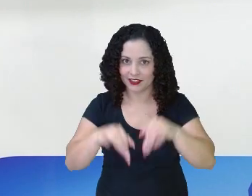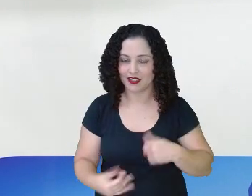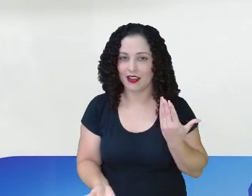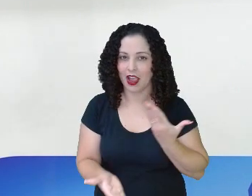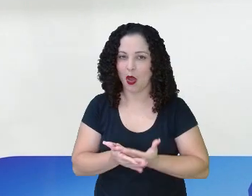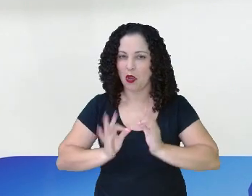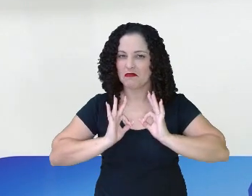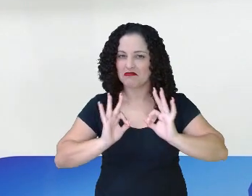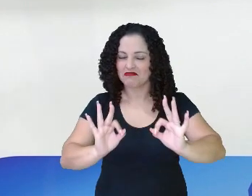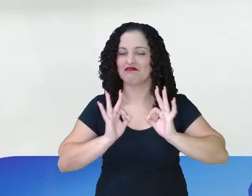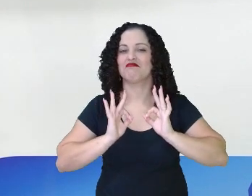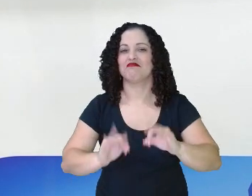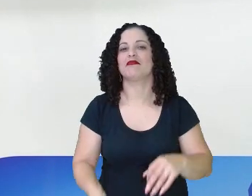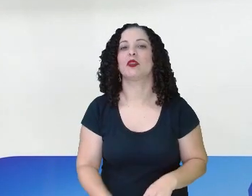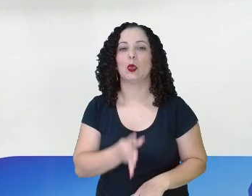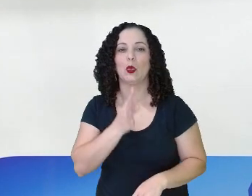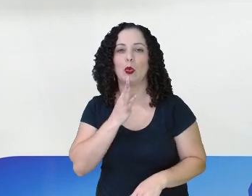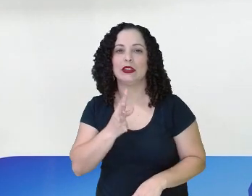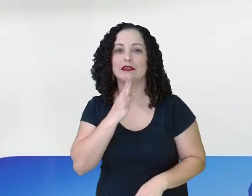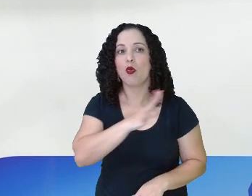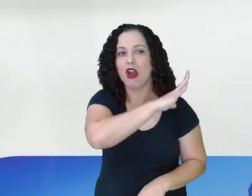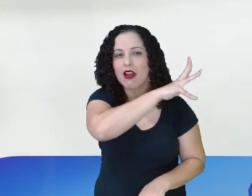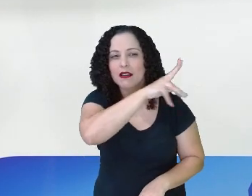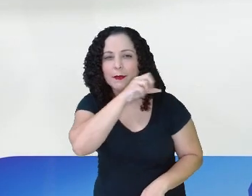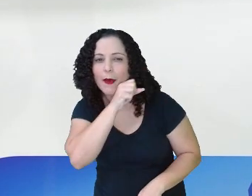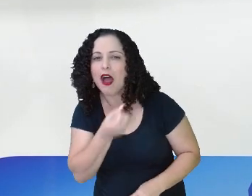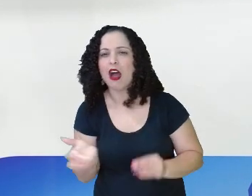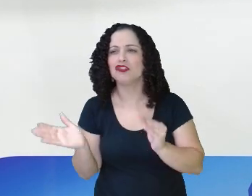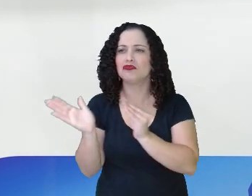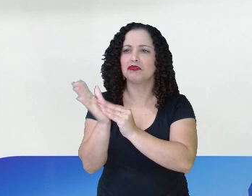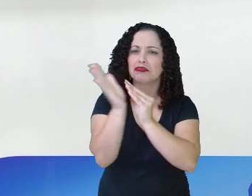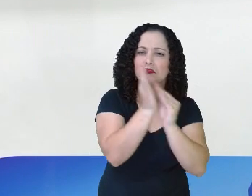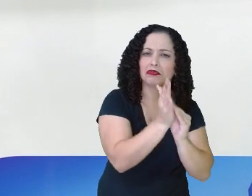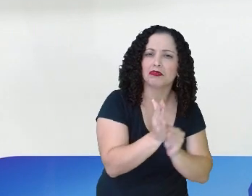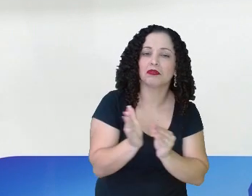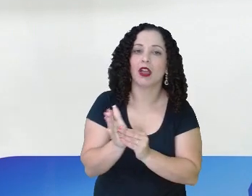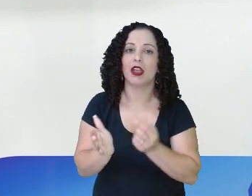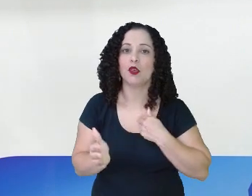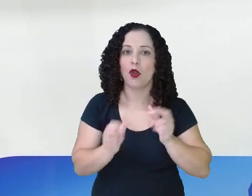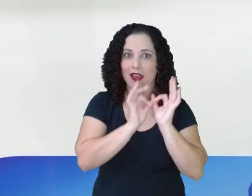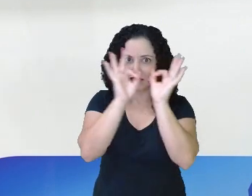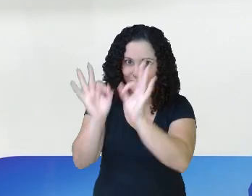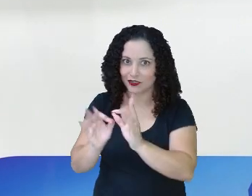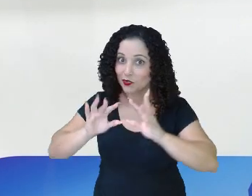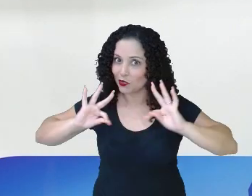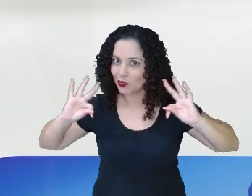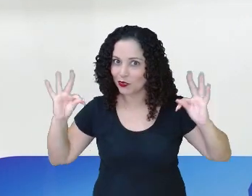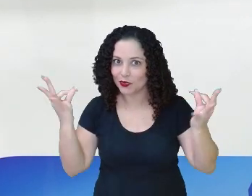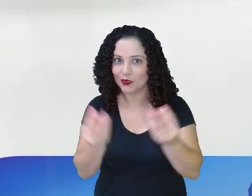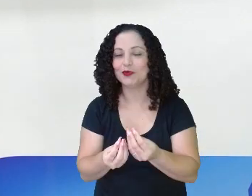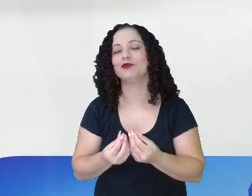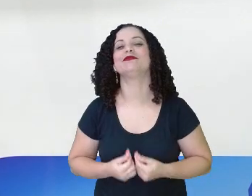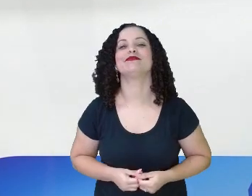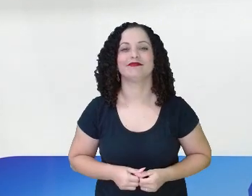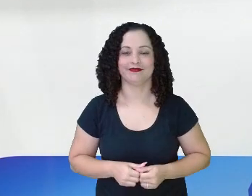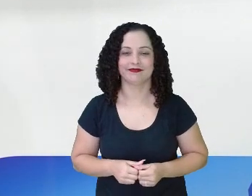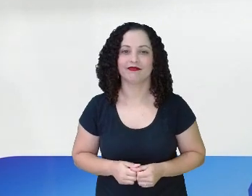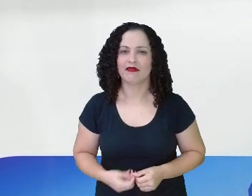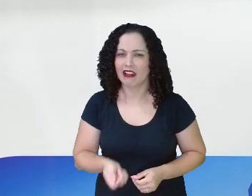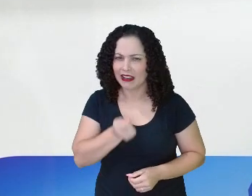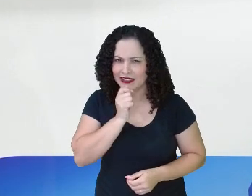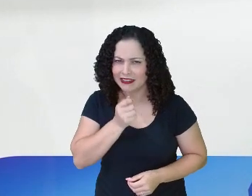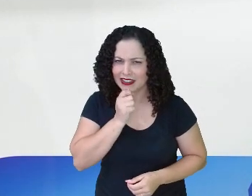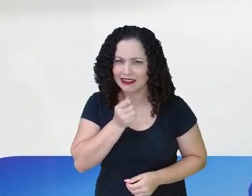Abigail, conheceram um pouco dos animais em extinção. Eu estava acompanhando, eu estava por dentro de tudo. Não mandou